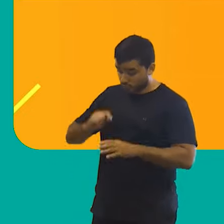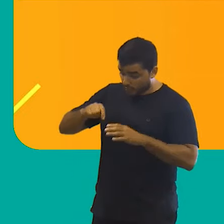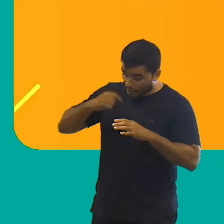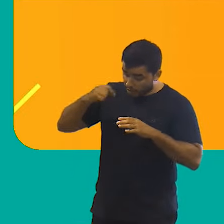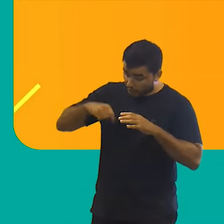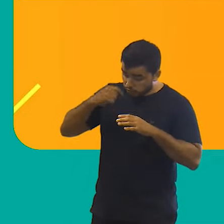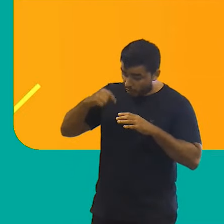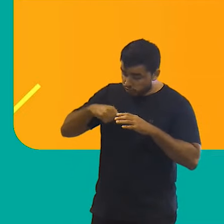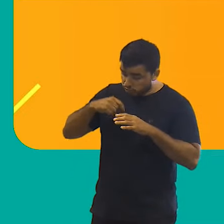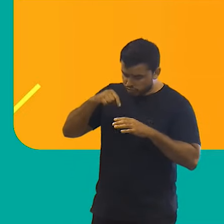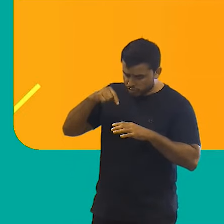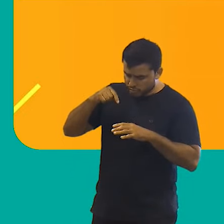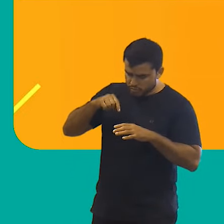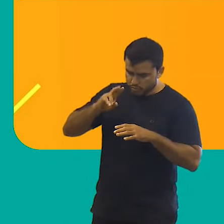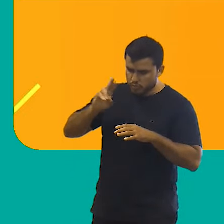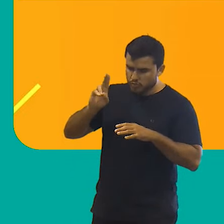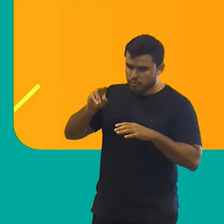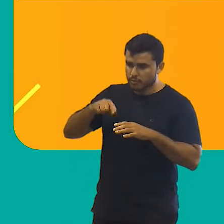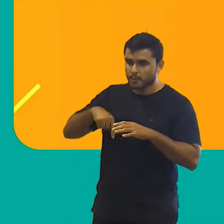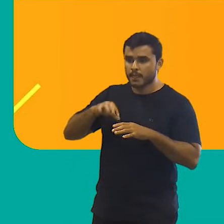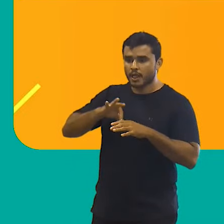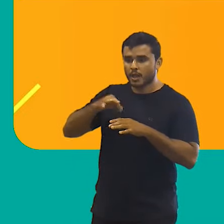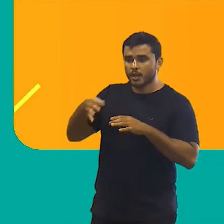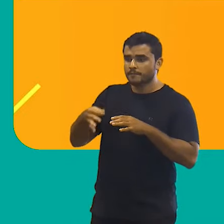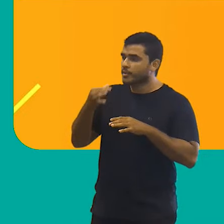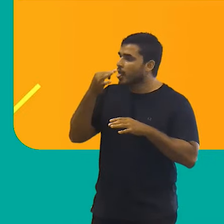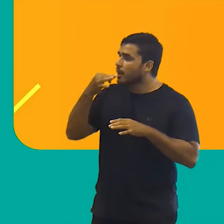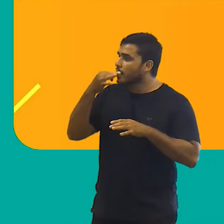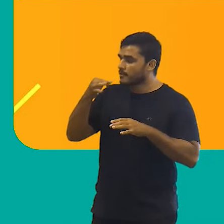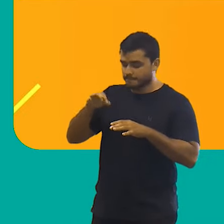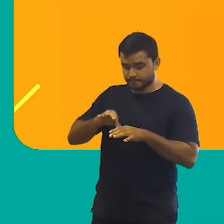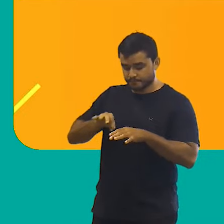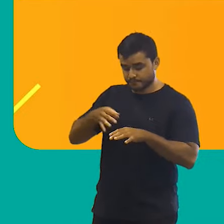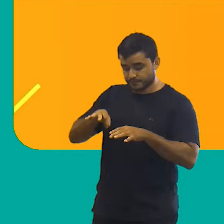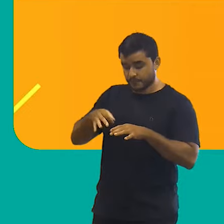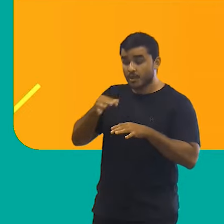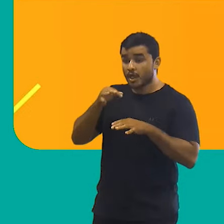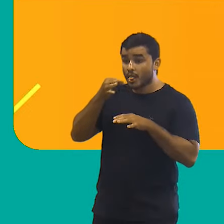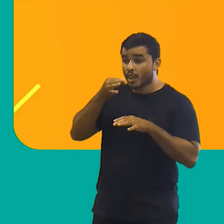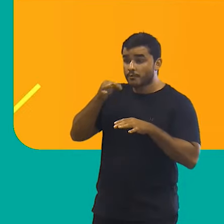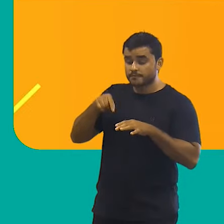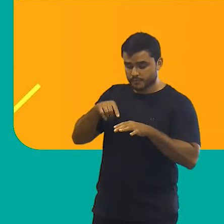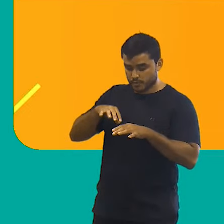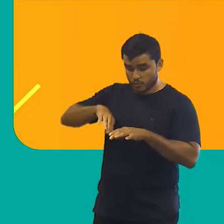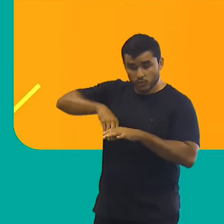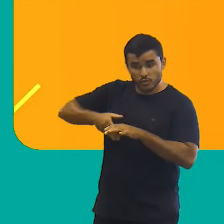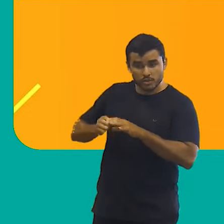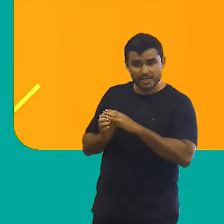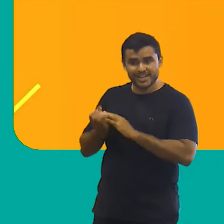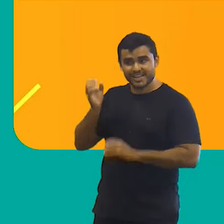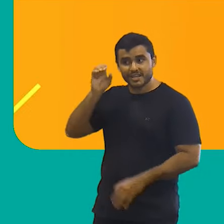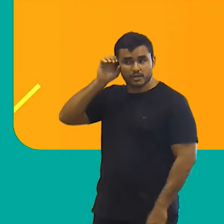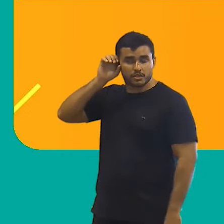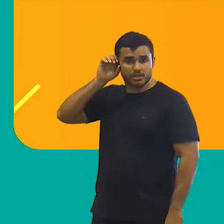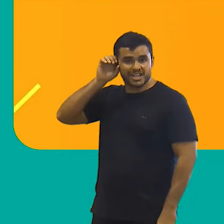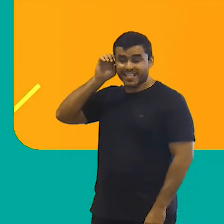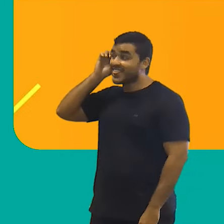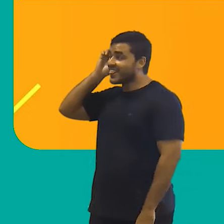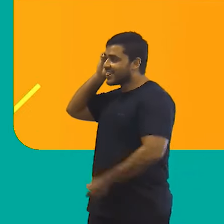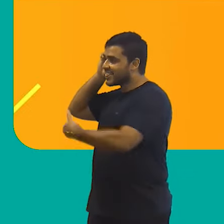o nome? O iogurte, para pegar os copinhos do iogurte, para poder fazer isso aí. Aí furava e